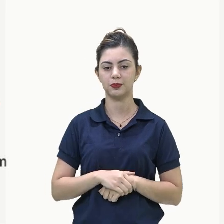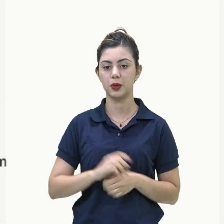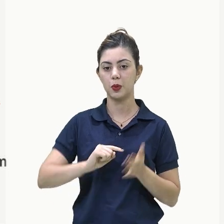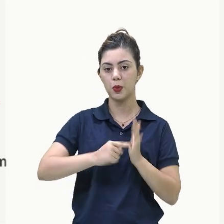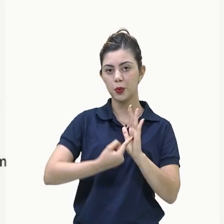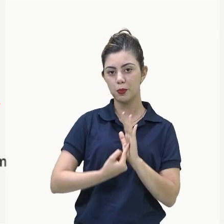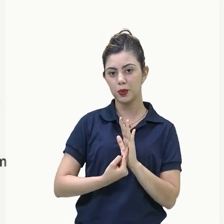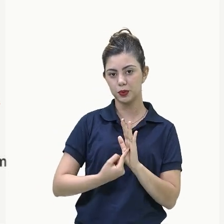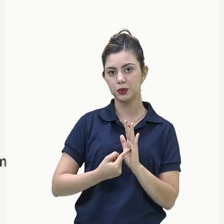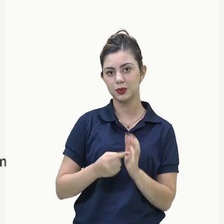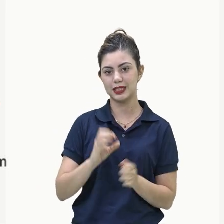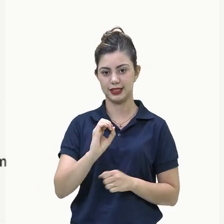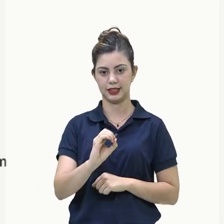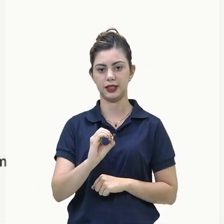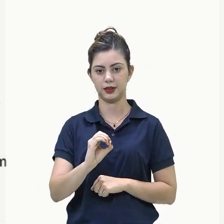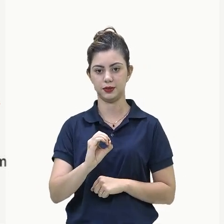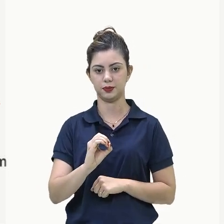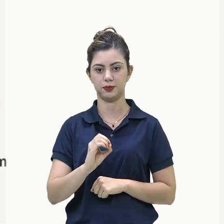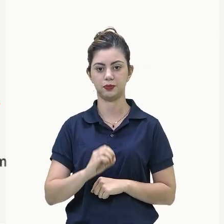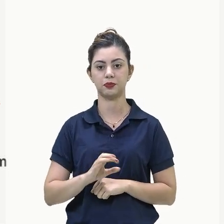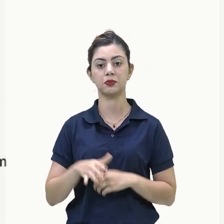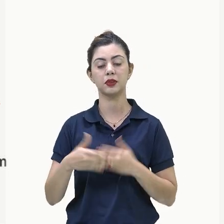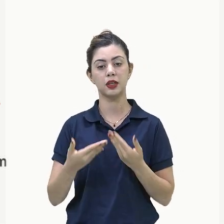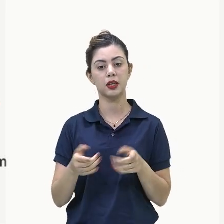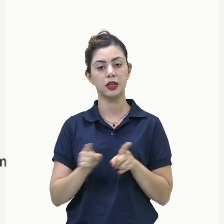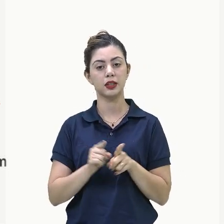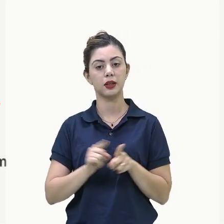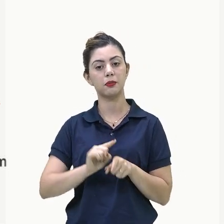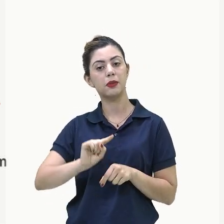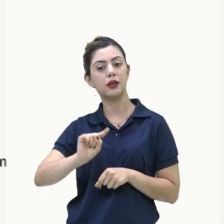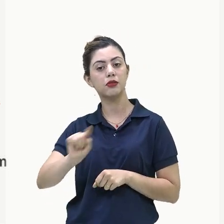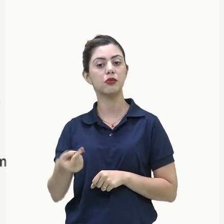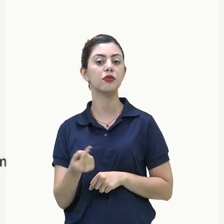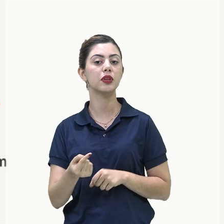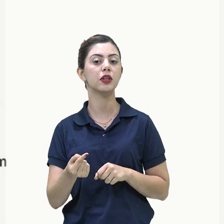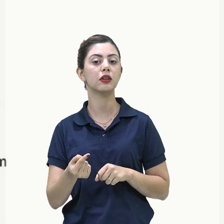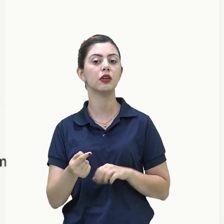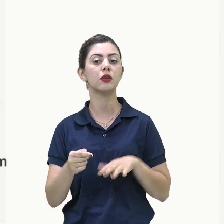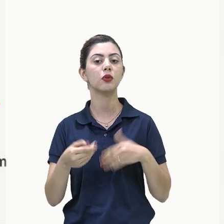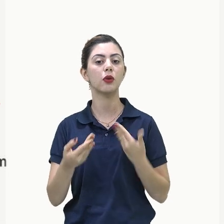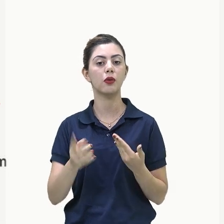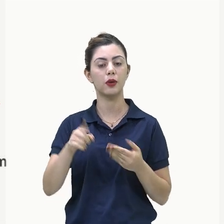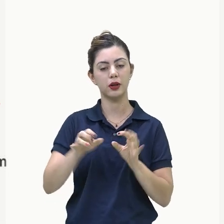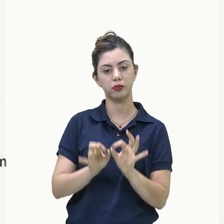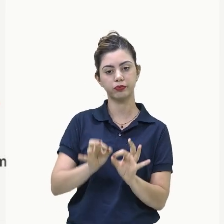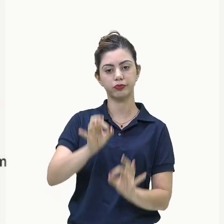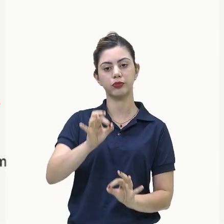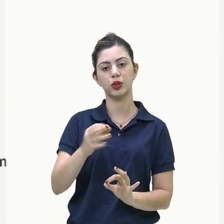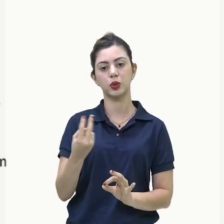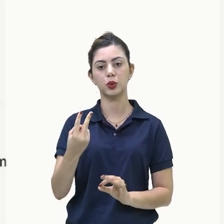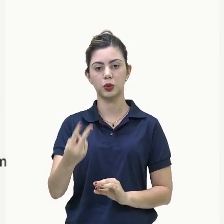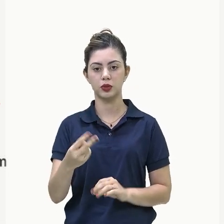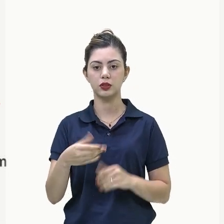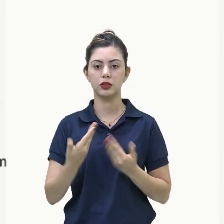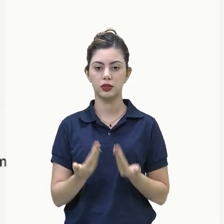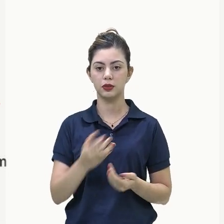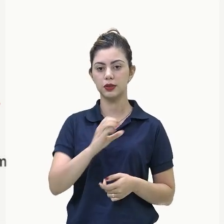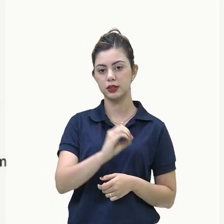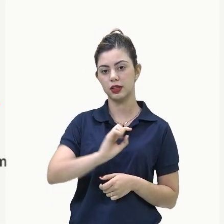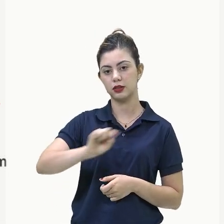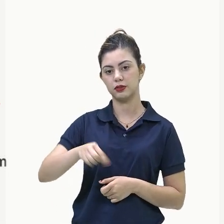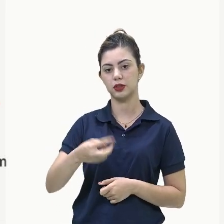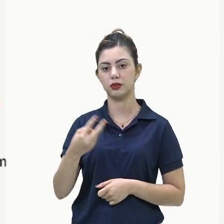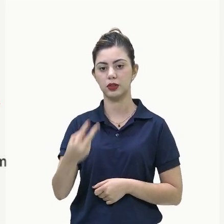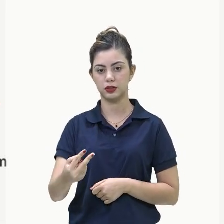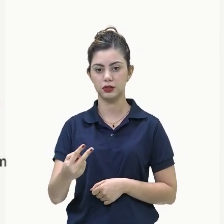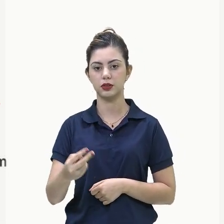dele é 0. E a ordenada dele é justamente essa altura aí, o 2, então 0,2